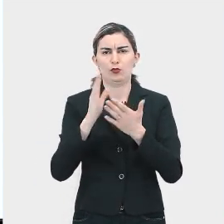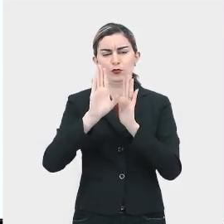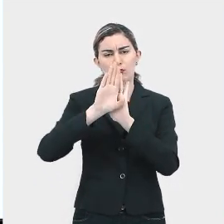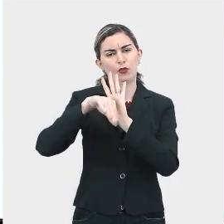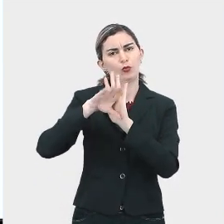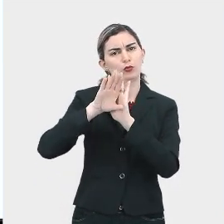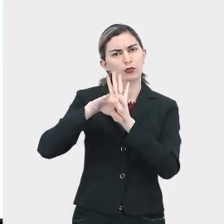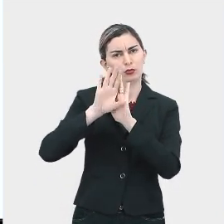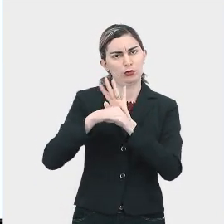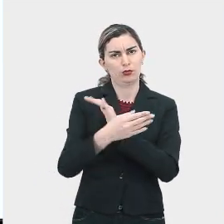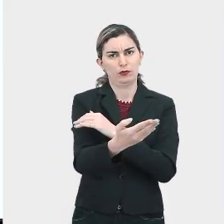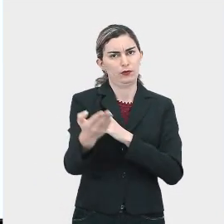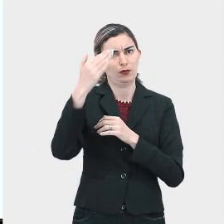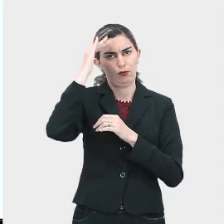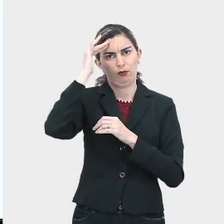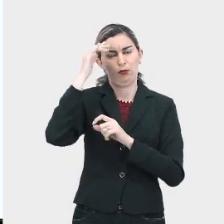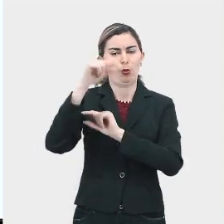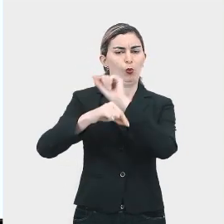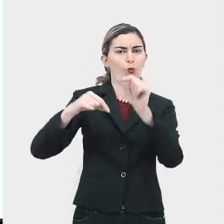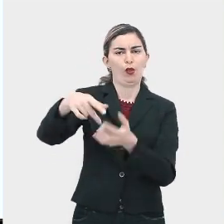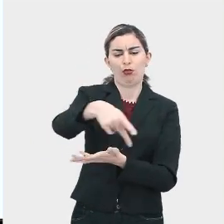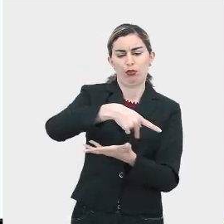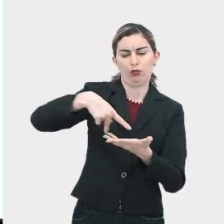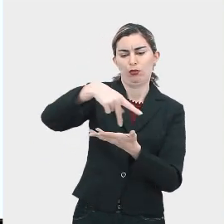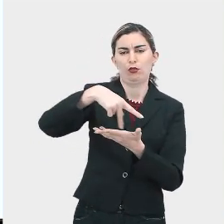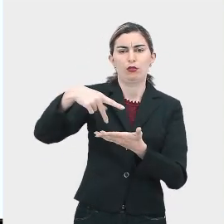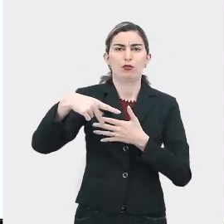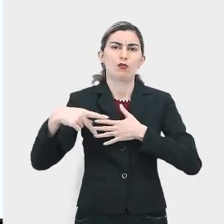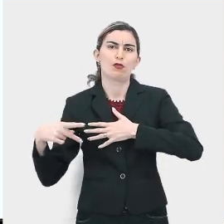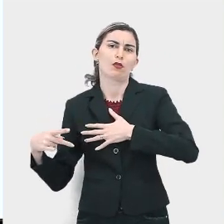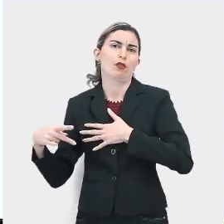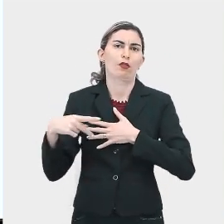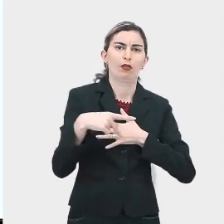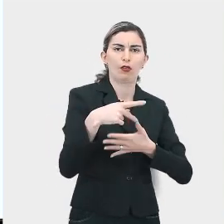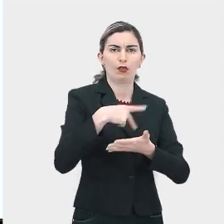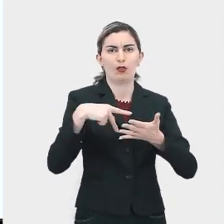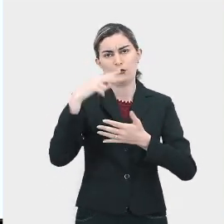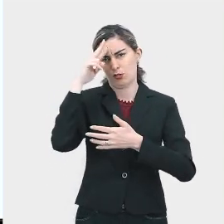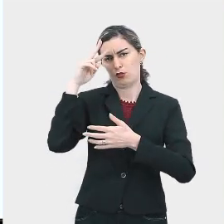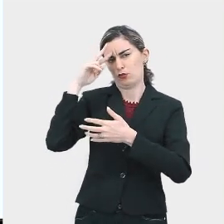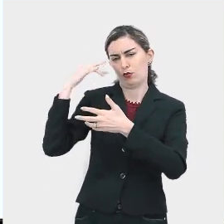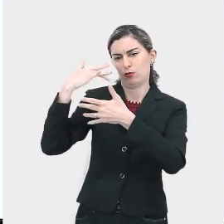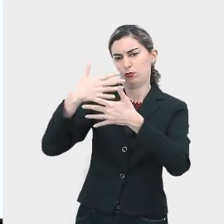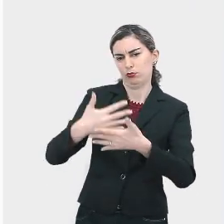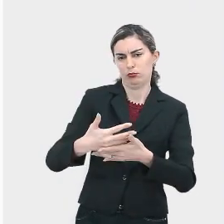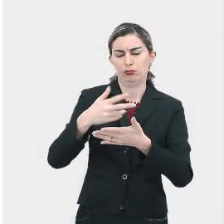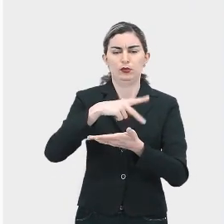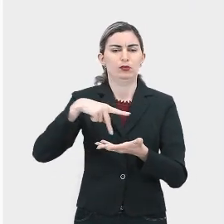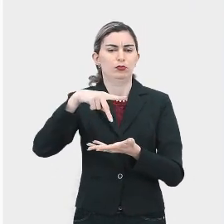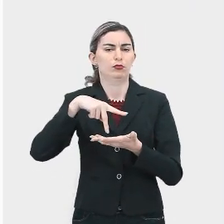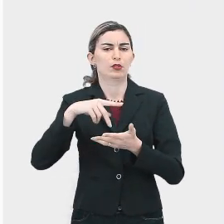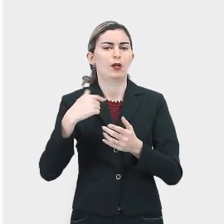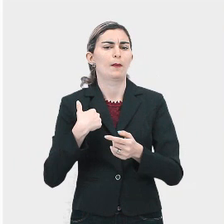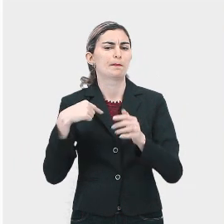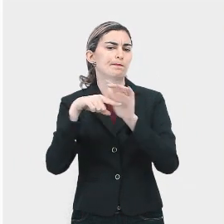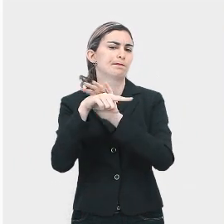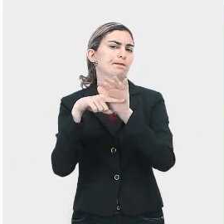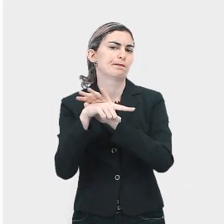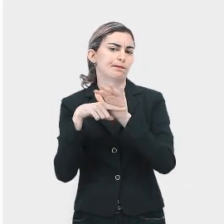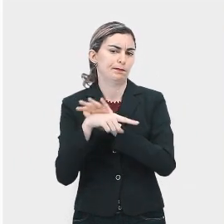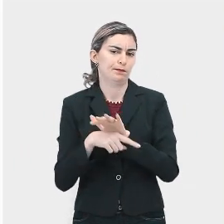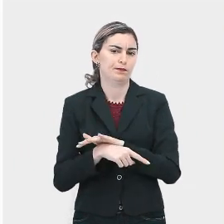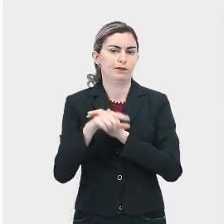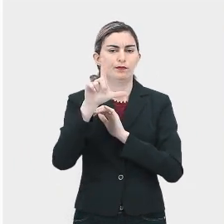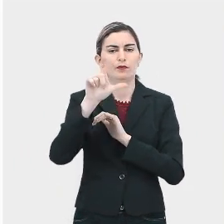alguns conceitos para vocês entenderem o que é a dança, né? Um pouquinho da história da dança. Então, vamos lá. A